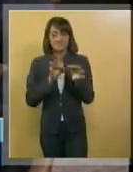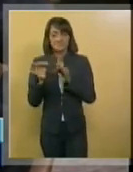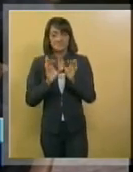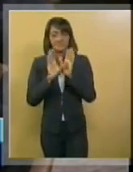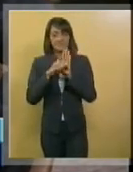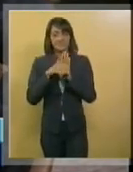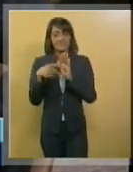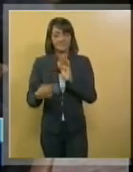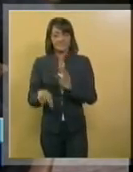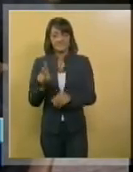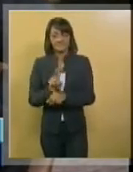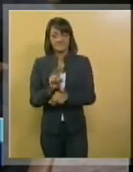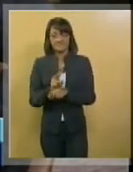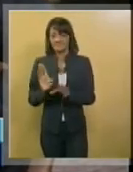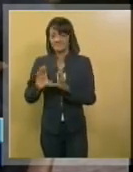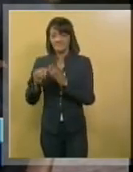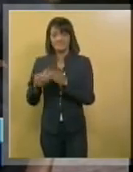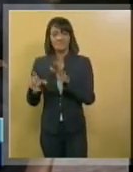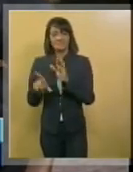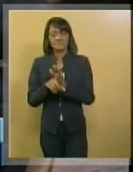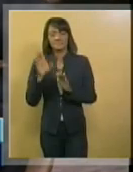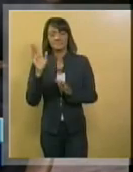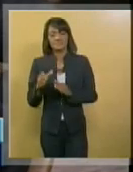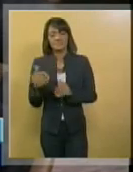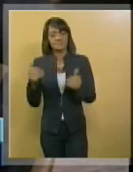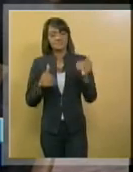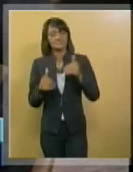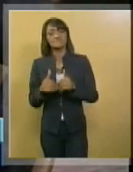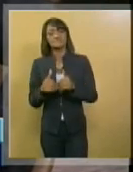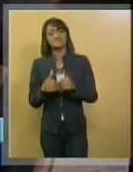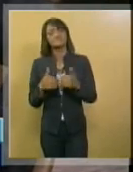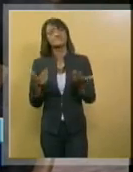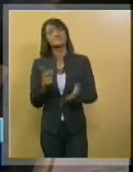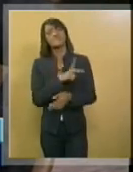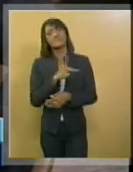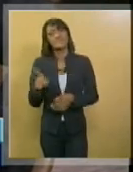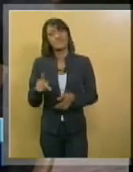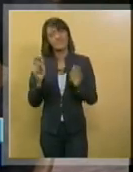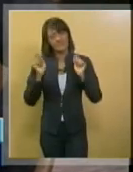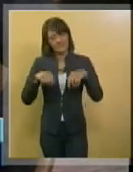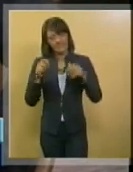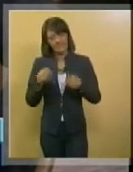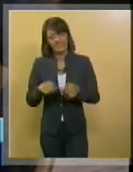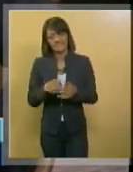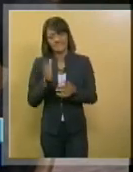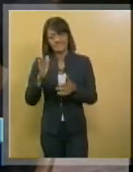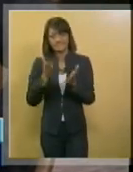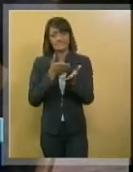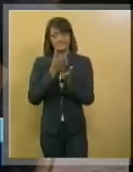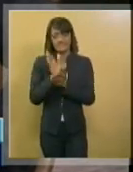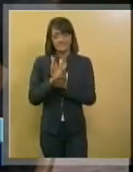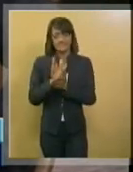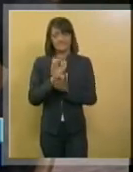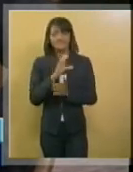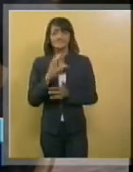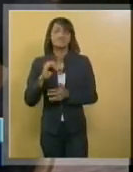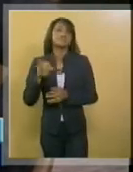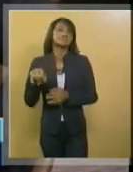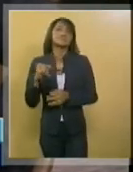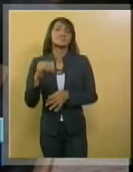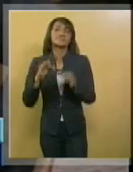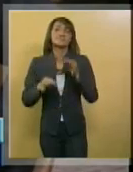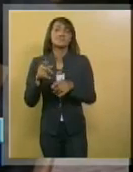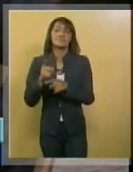nós tivemos aqui na Comissão de Legislação Participativa. E aí, senhor presidente, quando tiver uma pauta, já foi aprovada, inclusive, na CCJ, está indo para uma